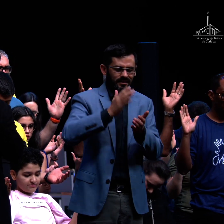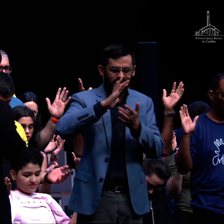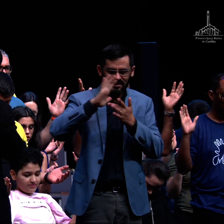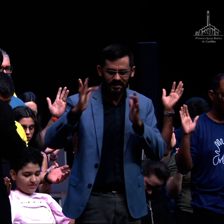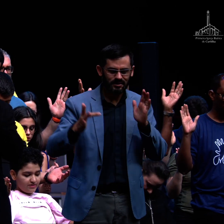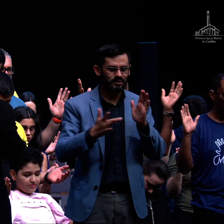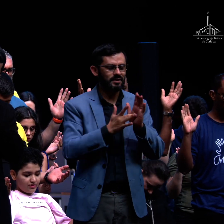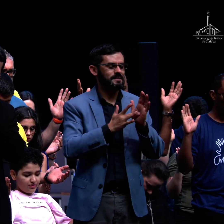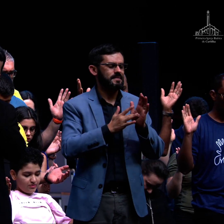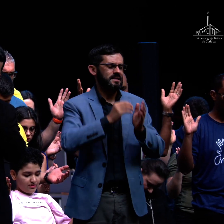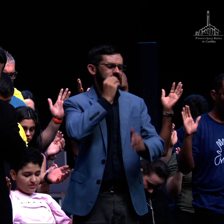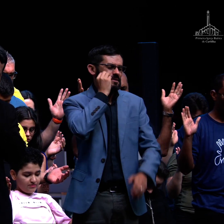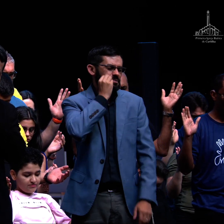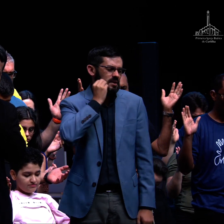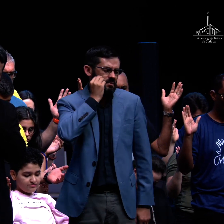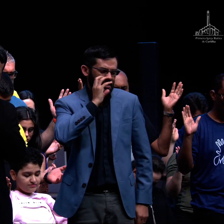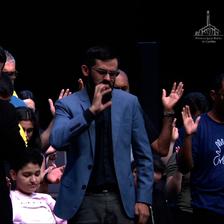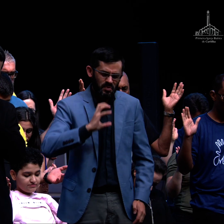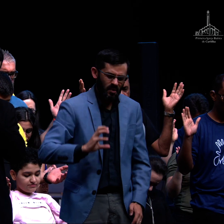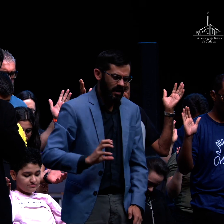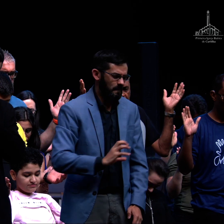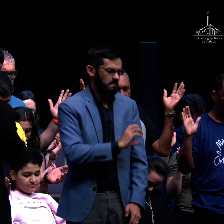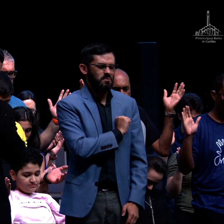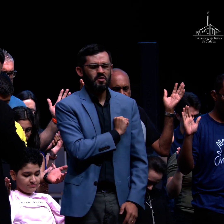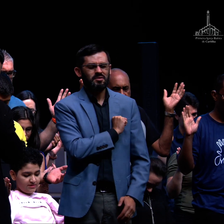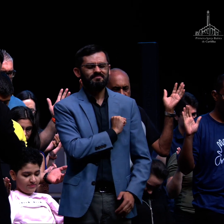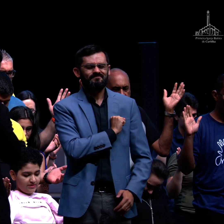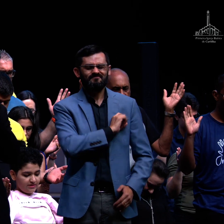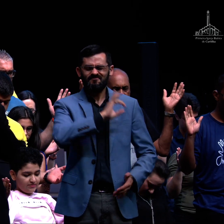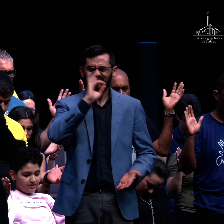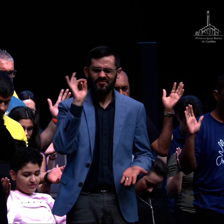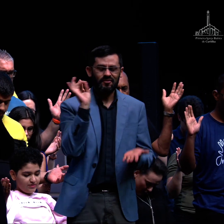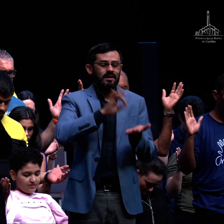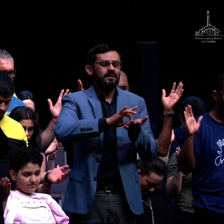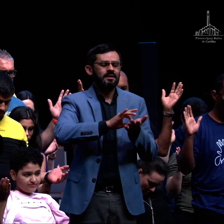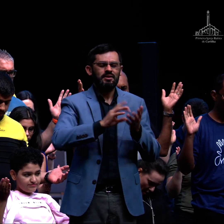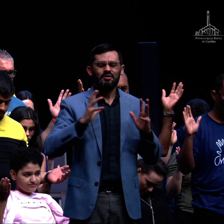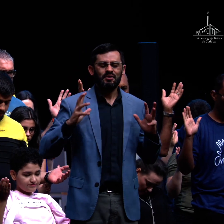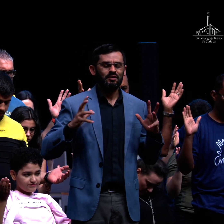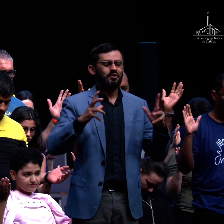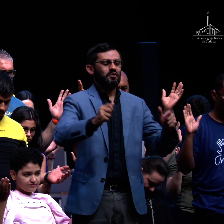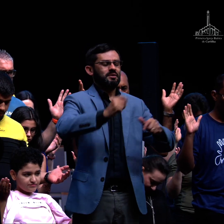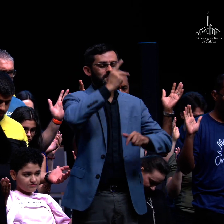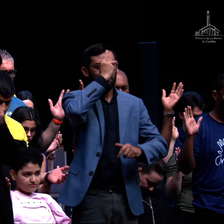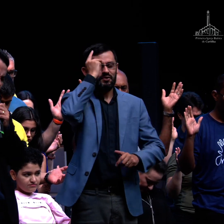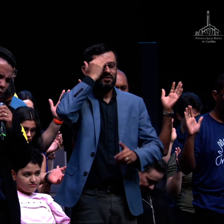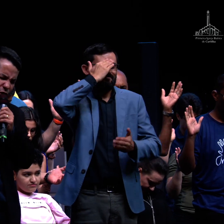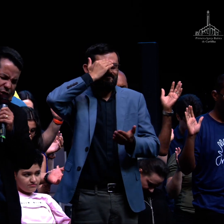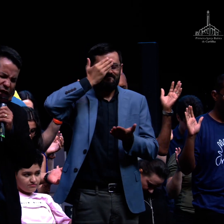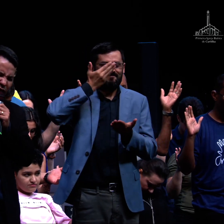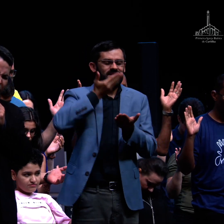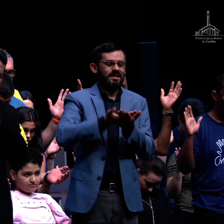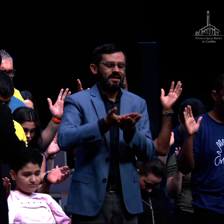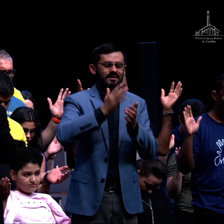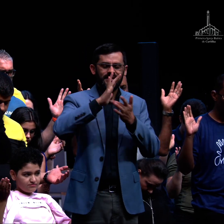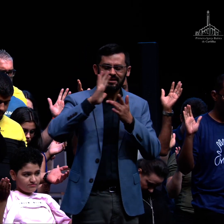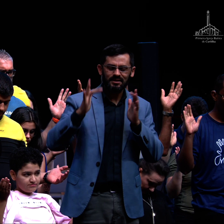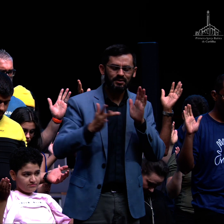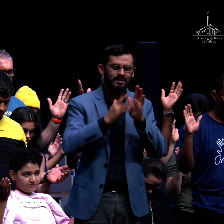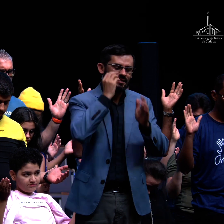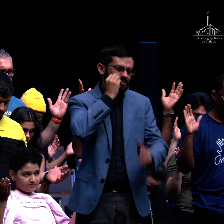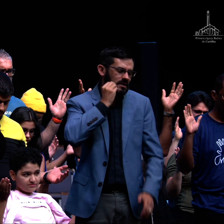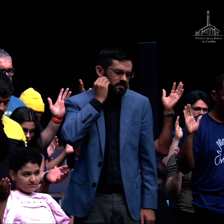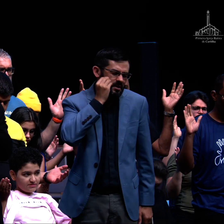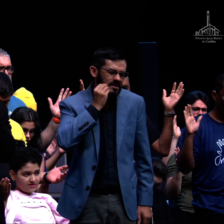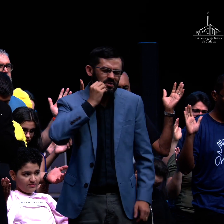Jesus experimente o amor na sua essência. Todo aquele que crer em Jesus